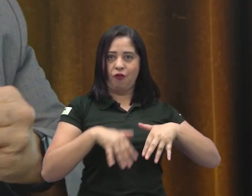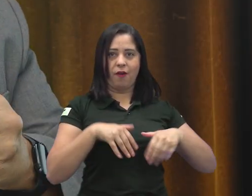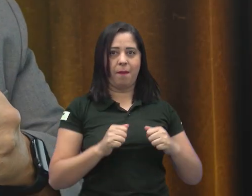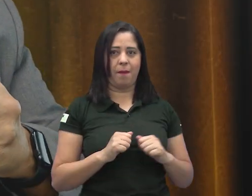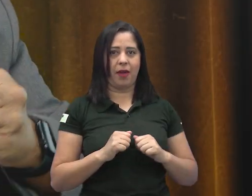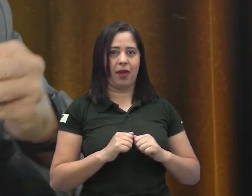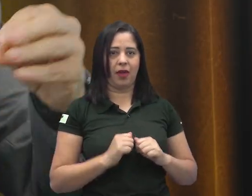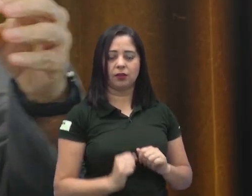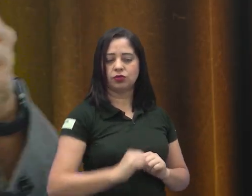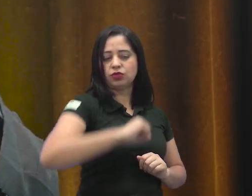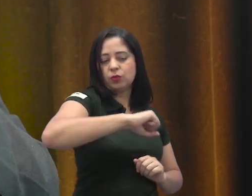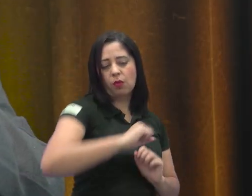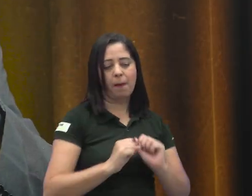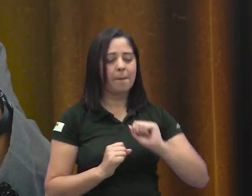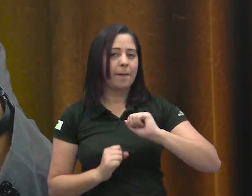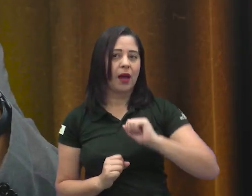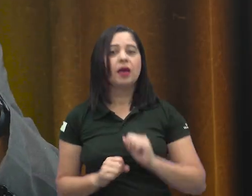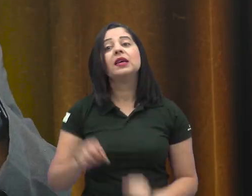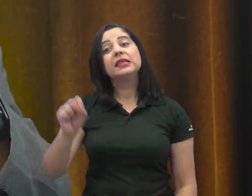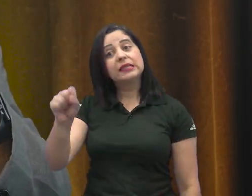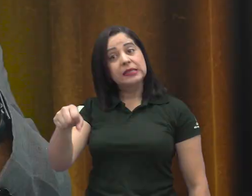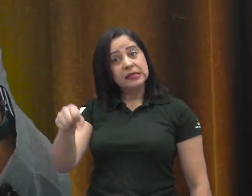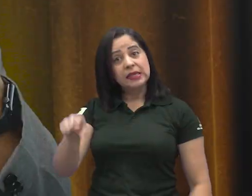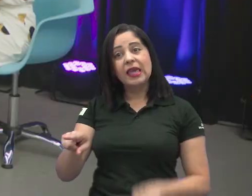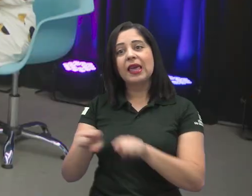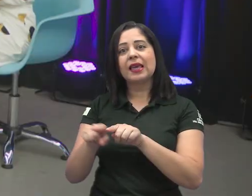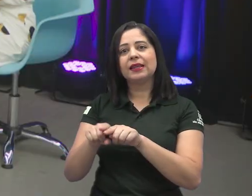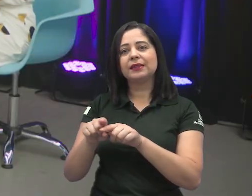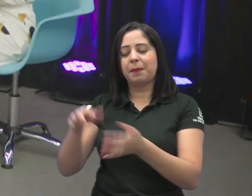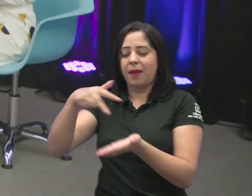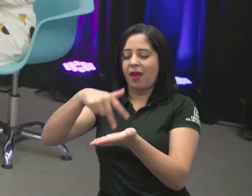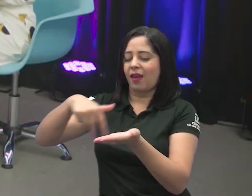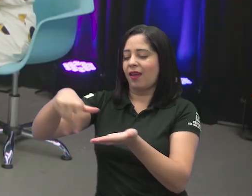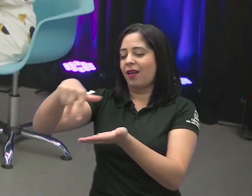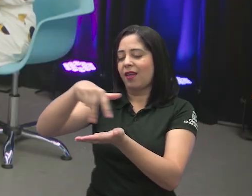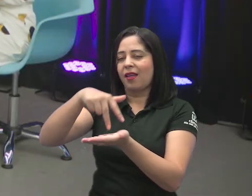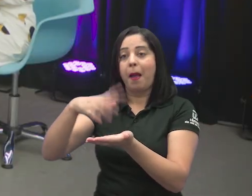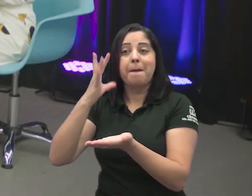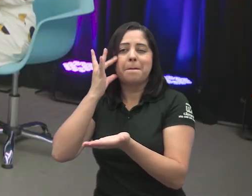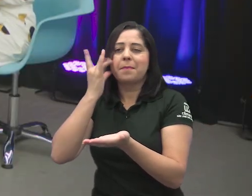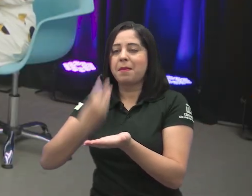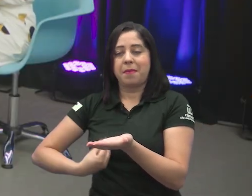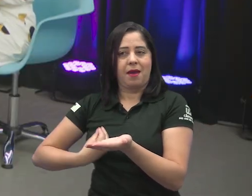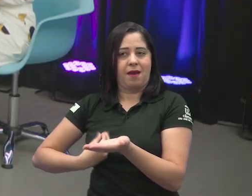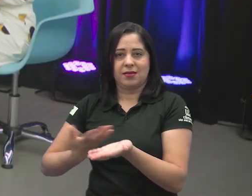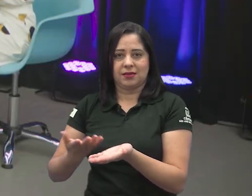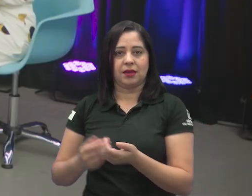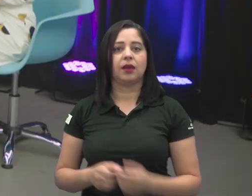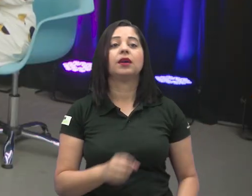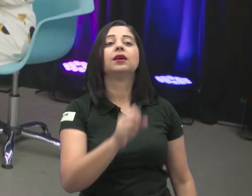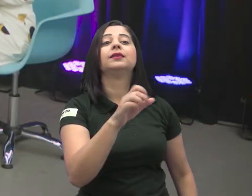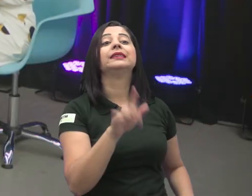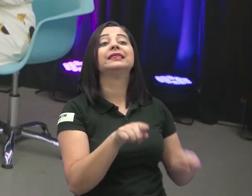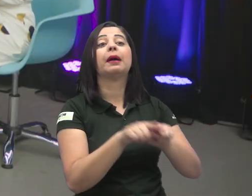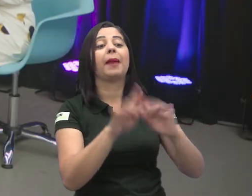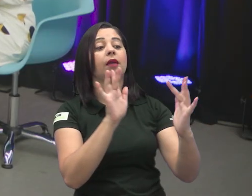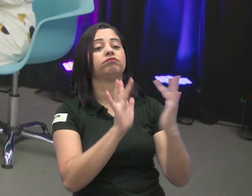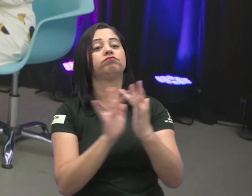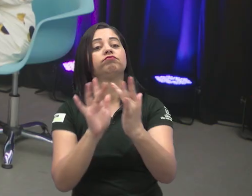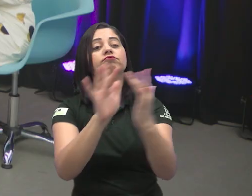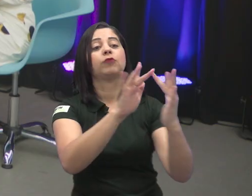movimento, fazer a velocidade. Trabalha a presença também, né, doutor? Que é uma coisa que está muito em falta hoje, né? Contato